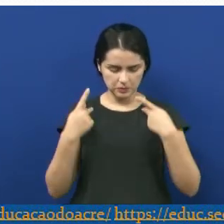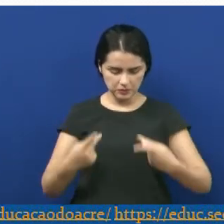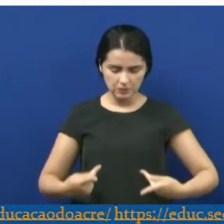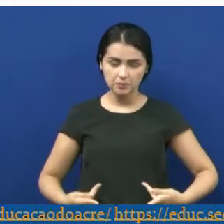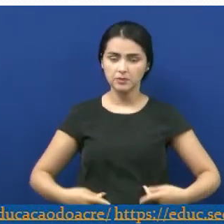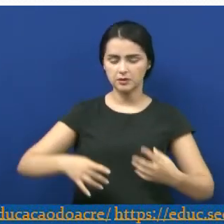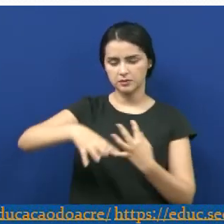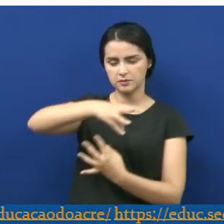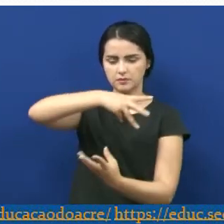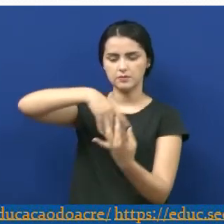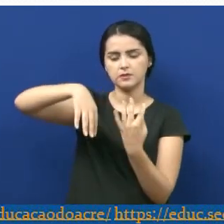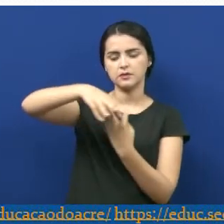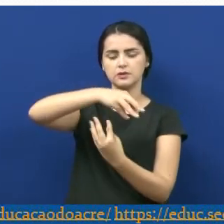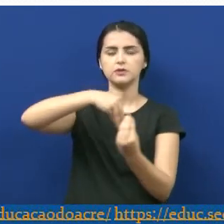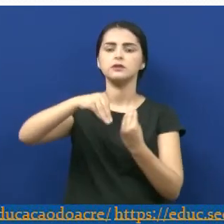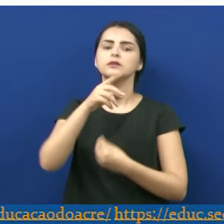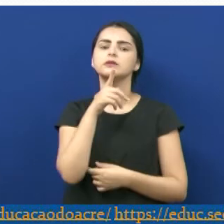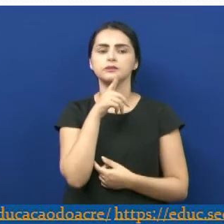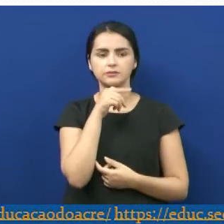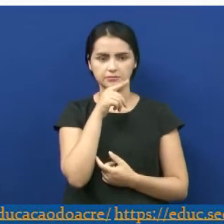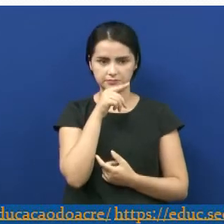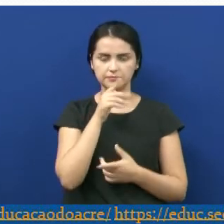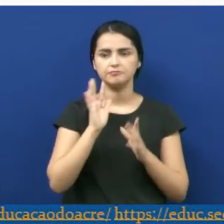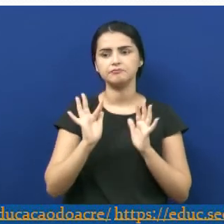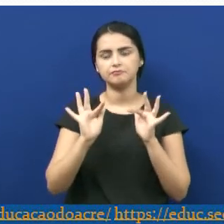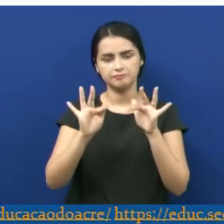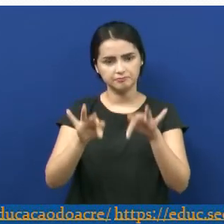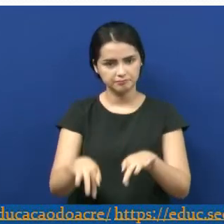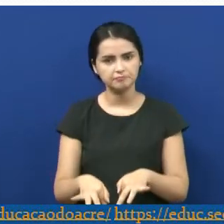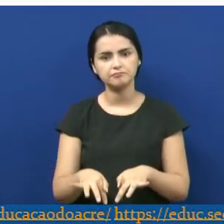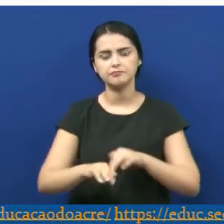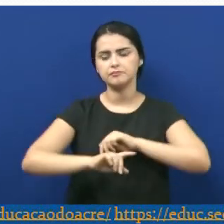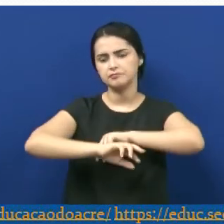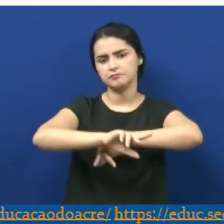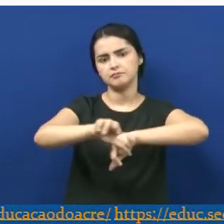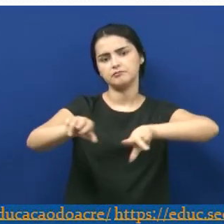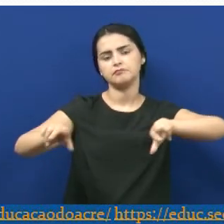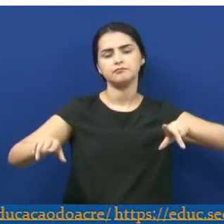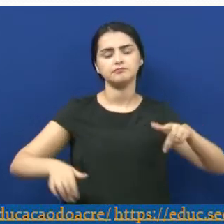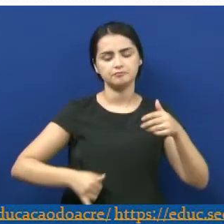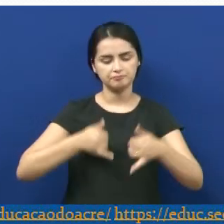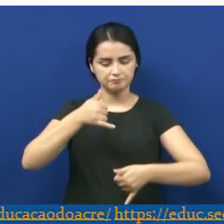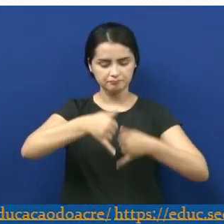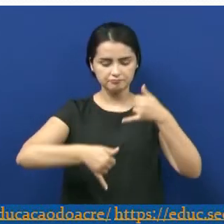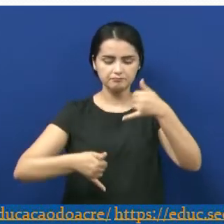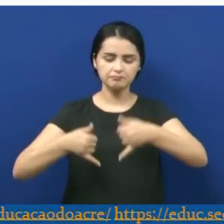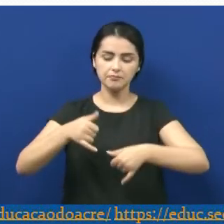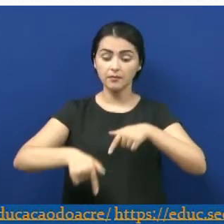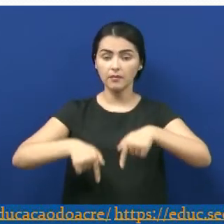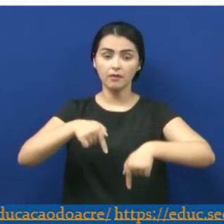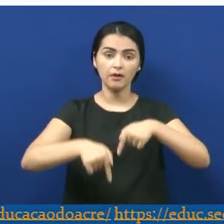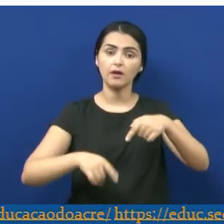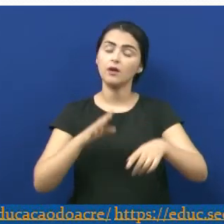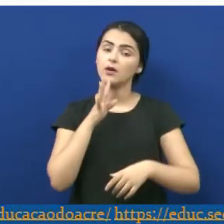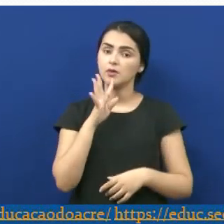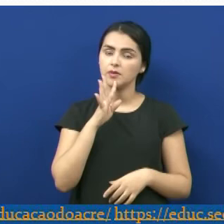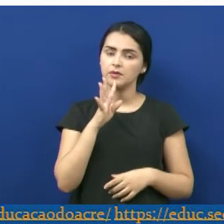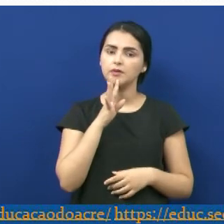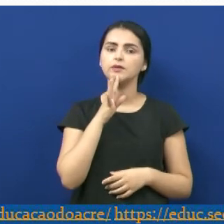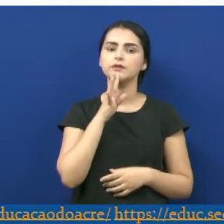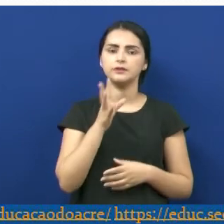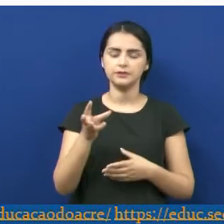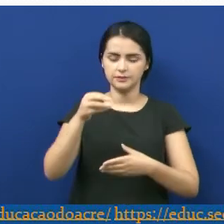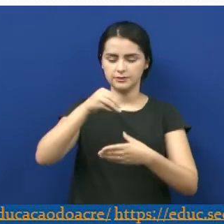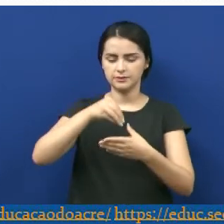substâncias dissolvidas em água. E, por fim, inúmeras reações químicas conhecidas ocorrem em